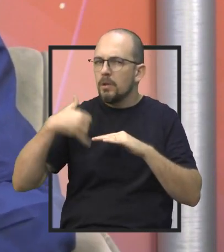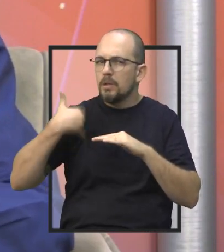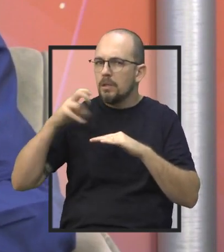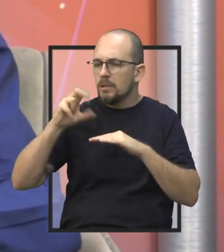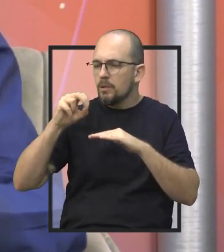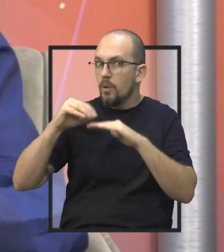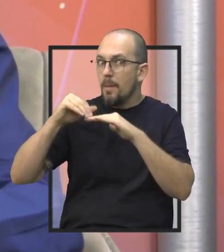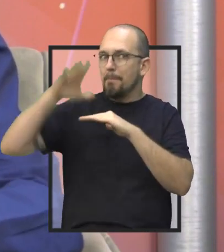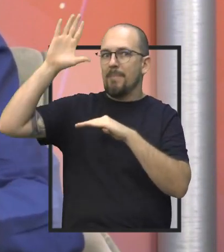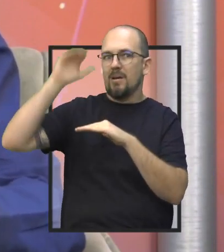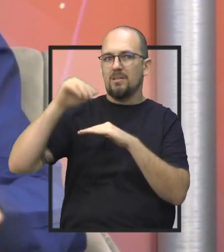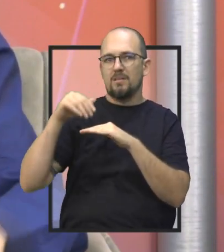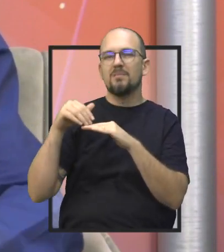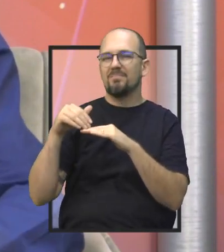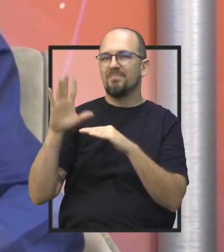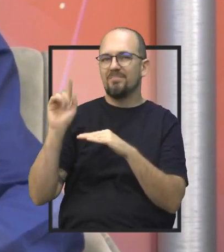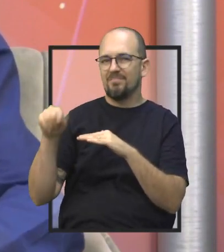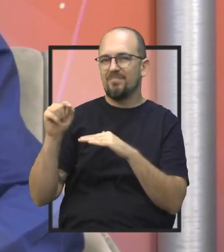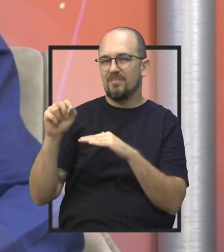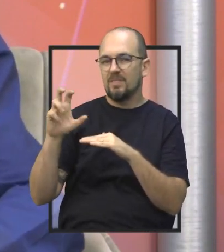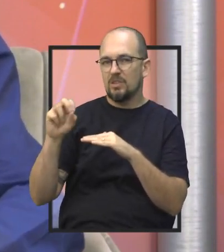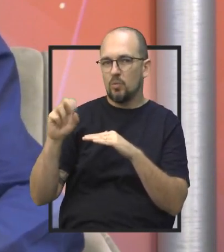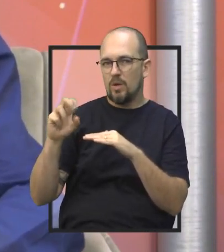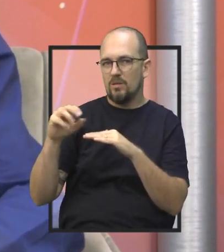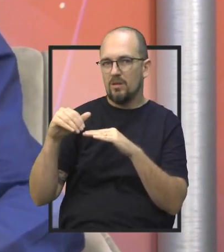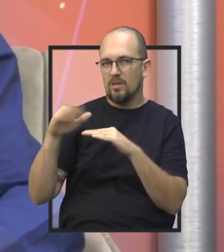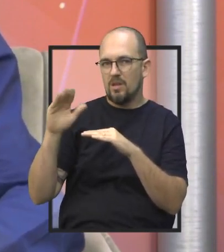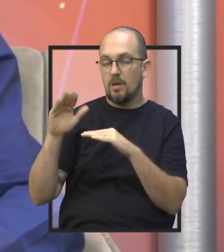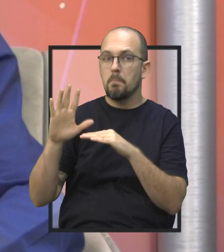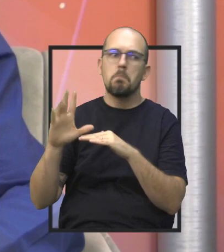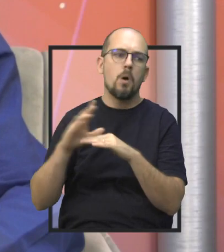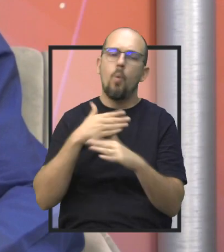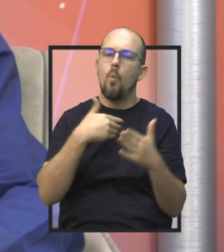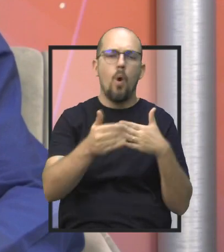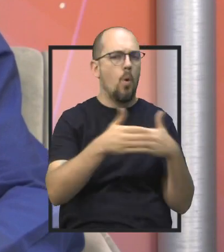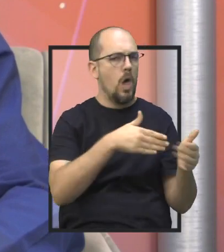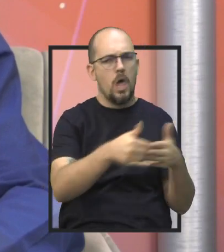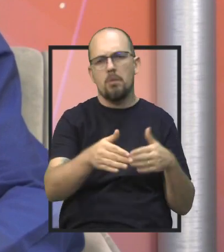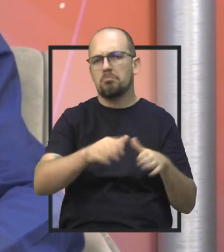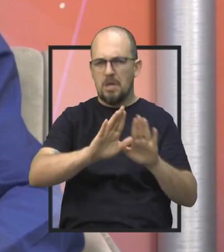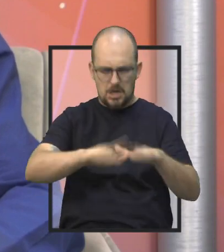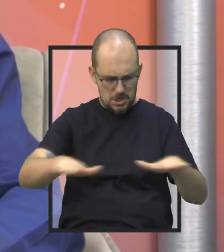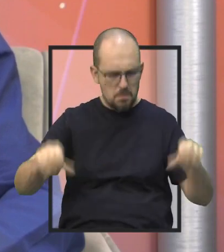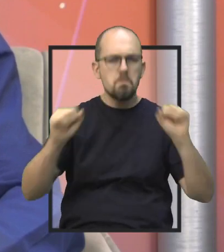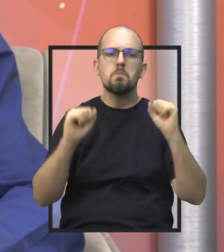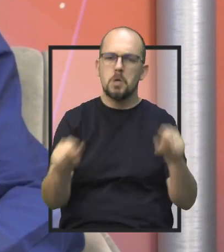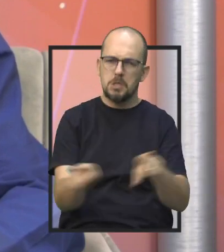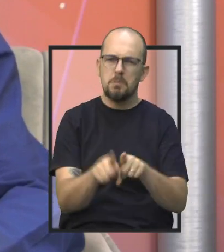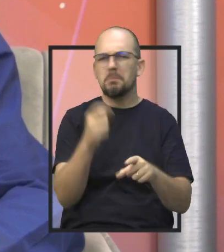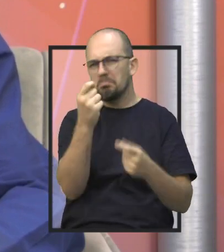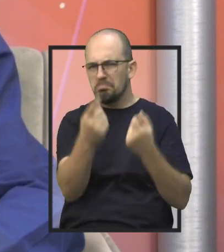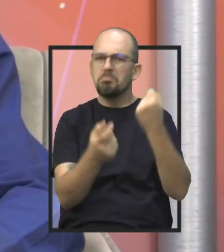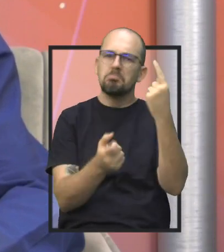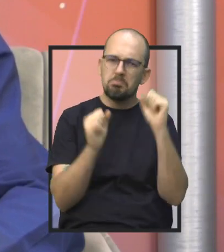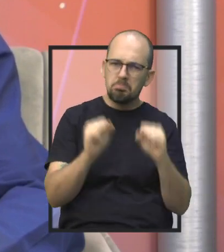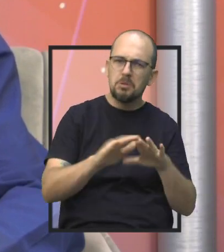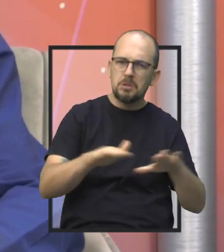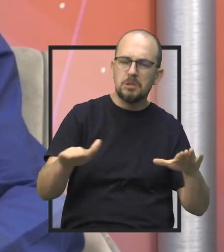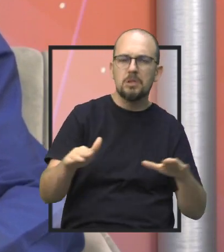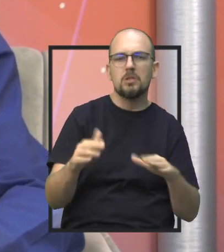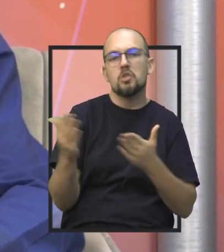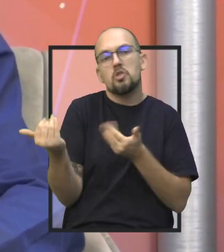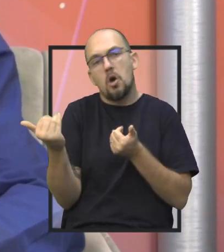mas claro que todo mundo pode estar suscetível, de forma mais rara em crianças e adultos jovens, mas eventualmente pode